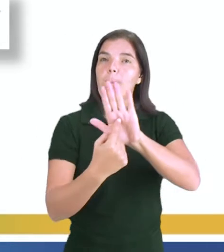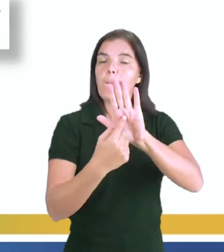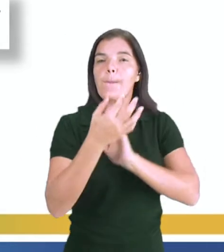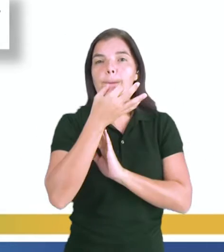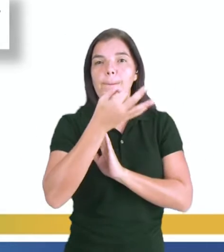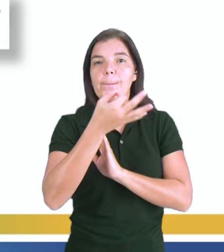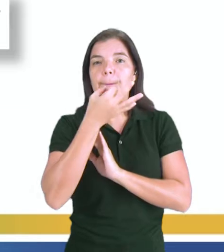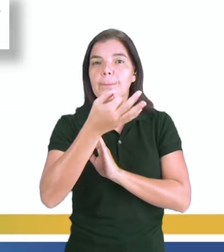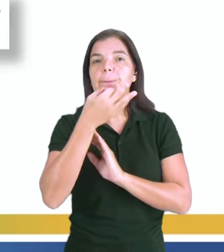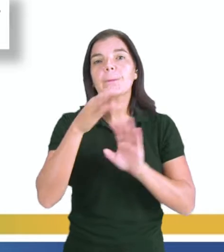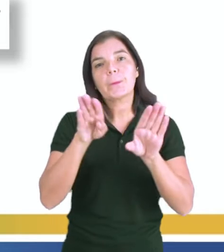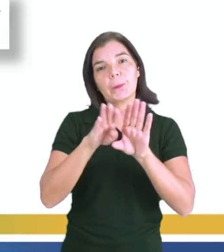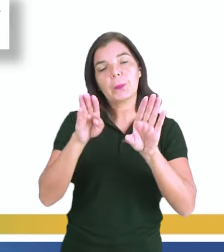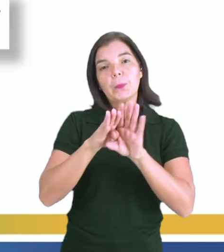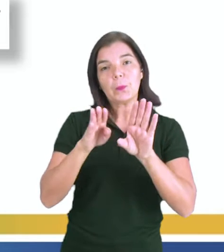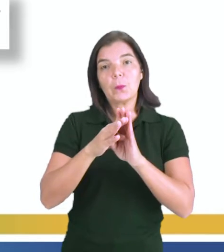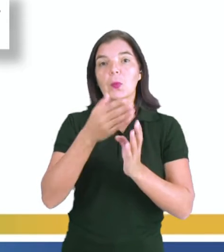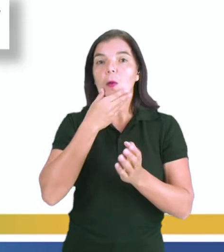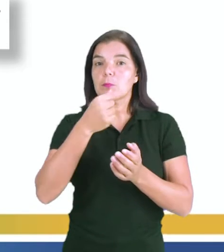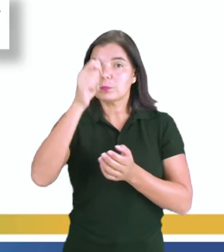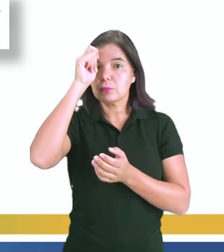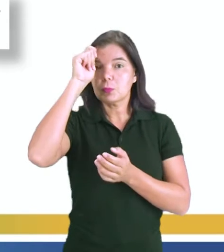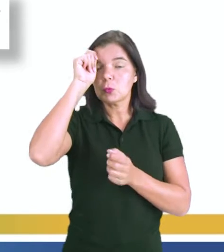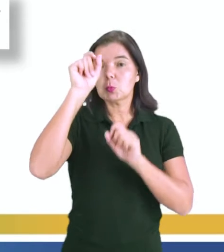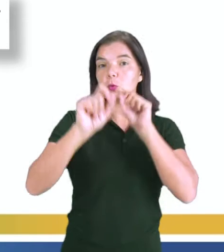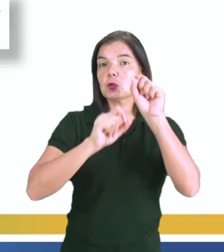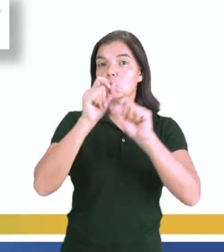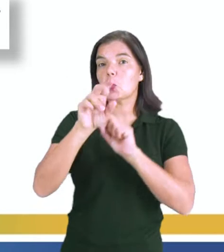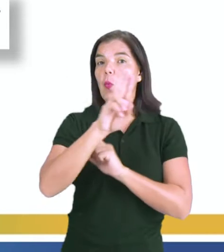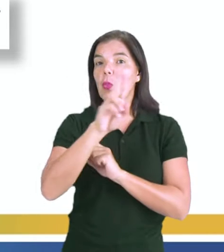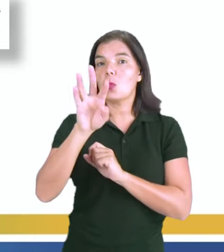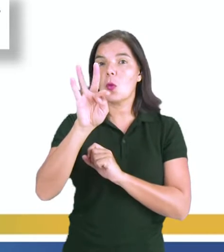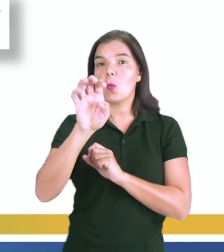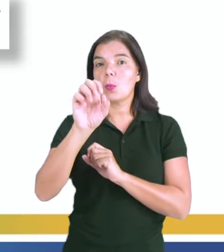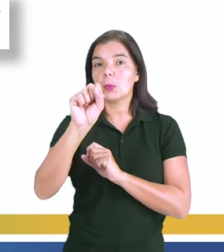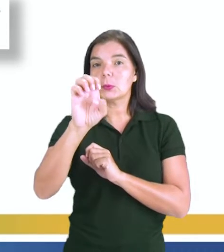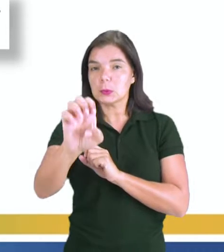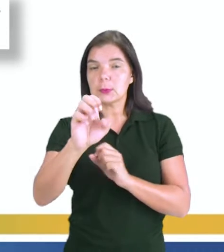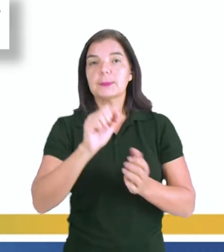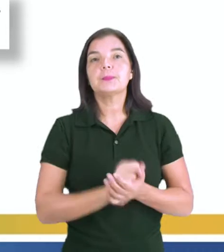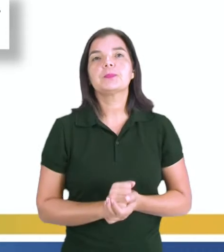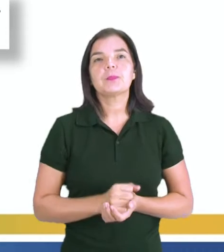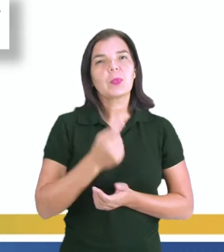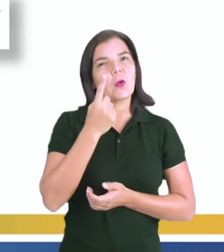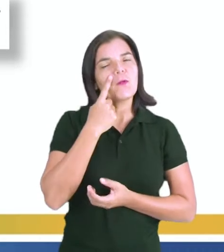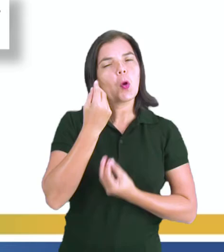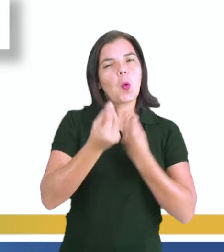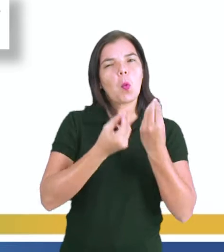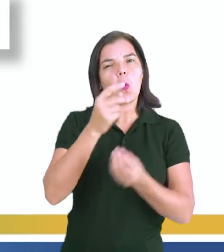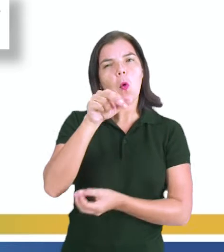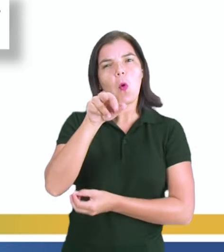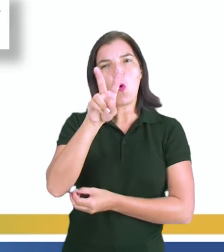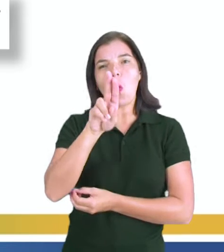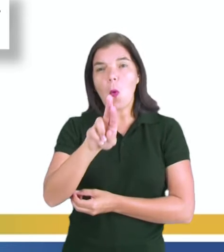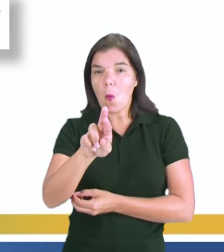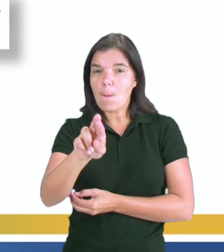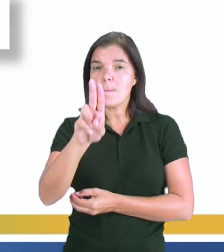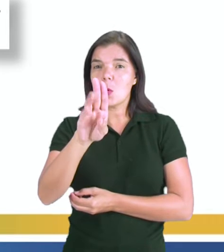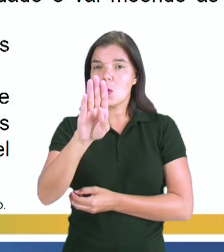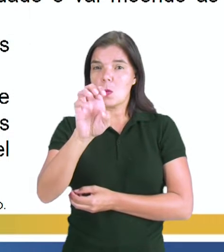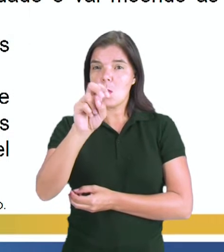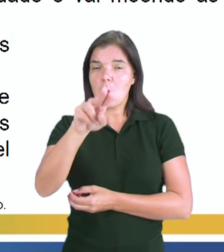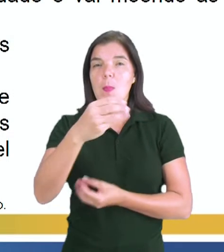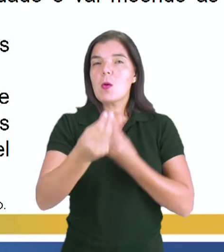de vista defendido pelo autor e chamamos esse ponto de vista de tese. Veja como Rubem Alves escreveu a introdução